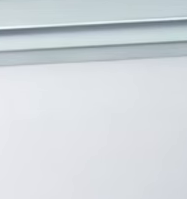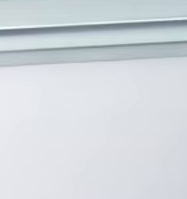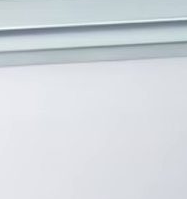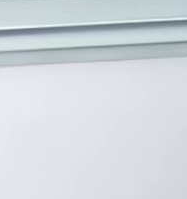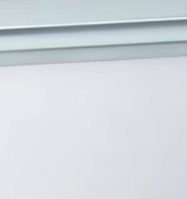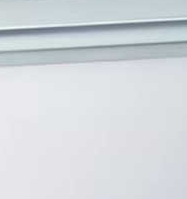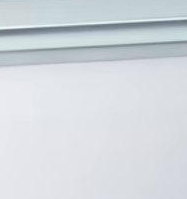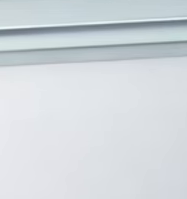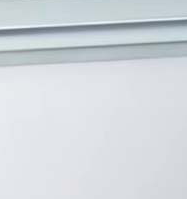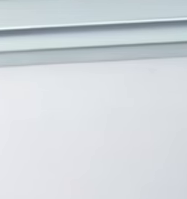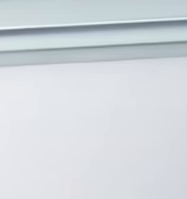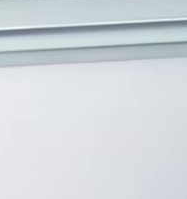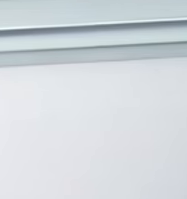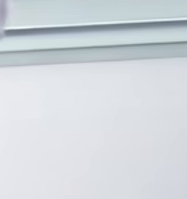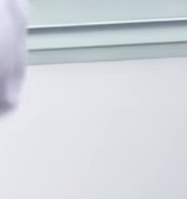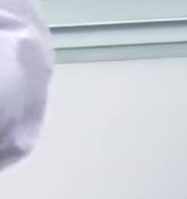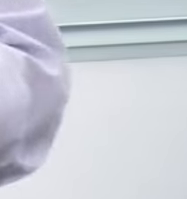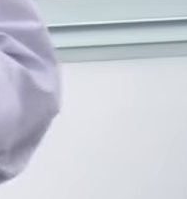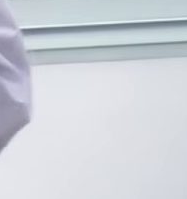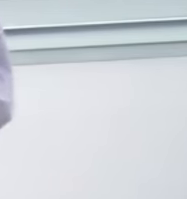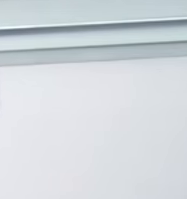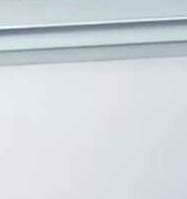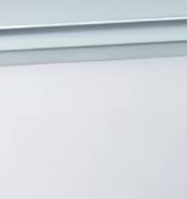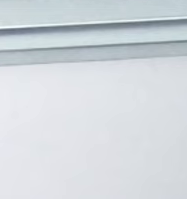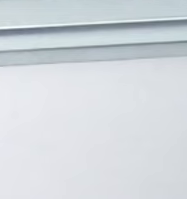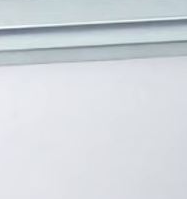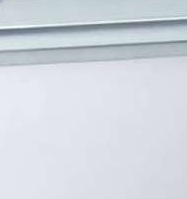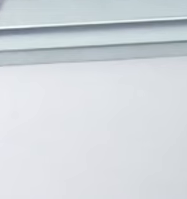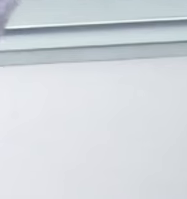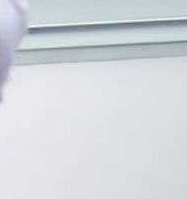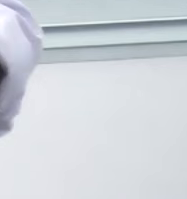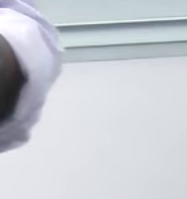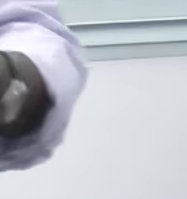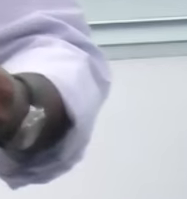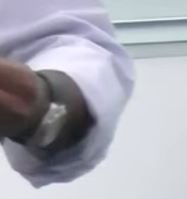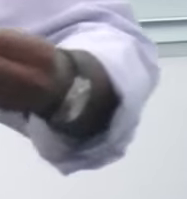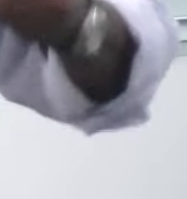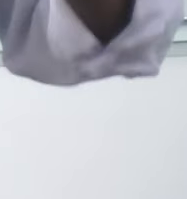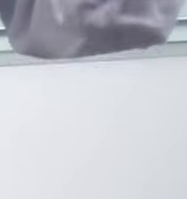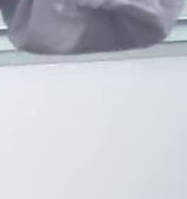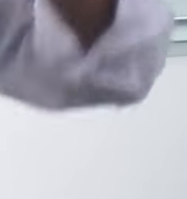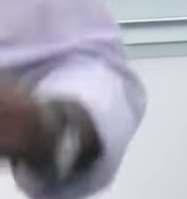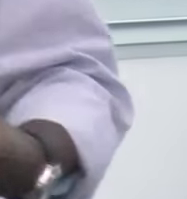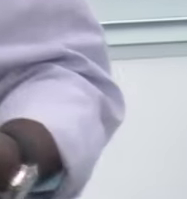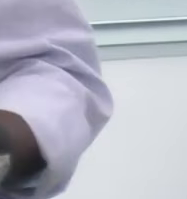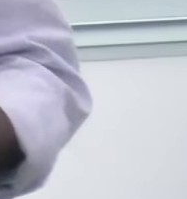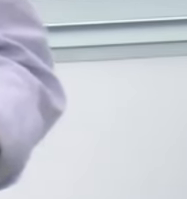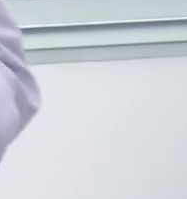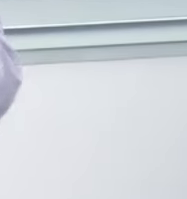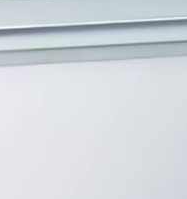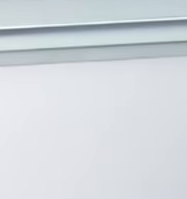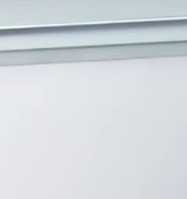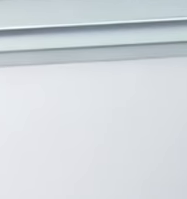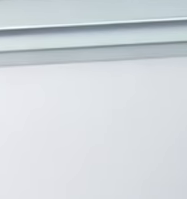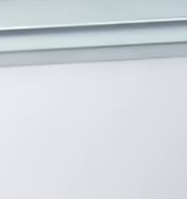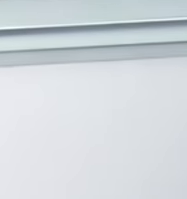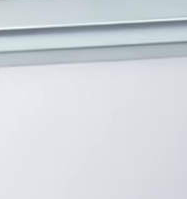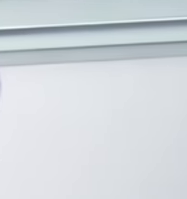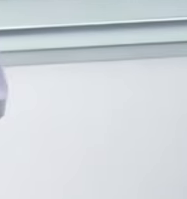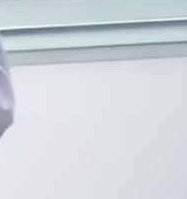7, às vezes 8 meses, às vezes 1 ano, para prepará-lo para ir para o campo. Hoje, o turnover dessas empresas é absurdo, é